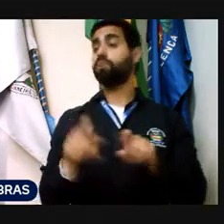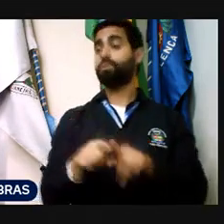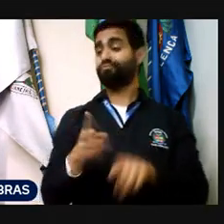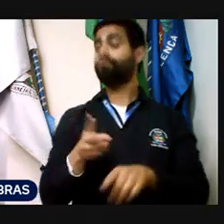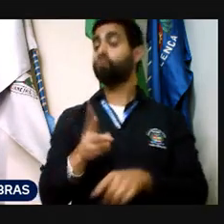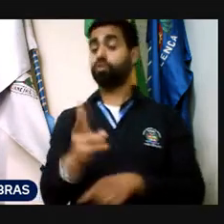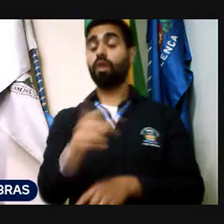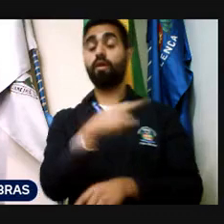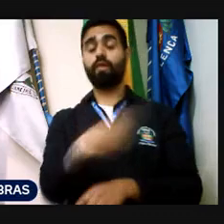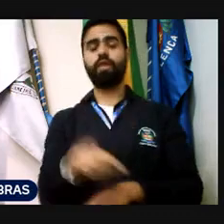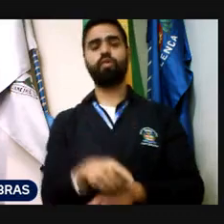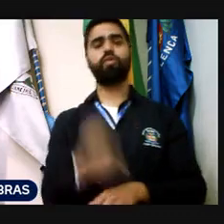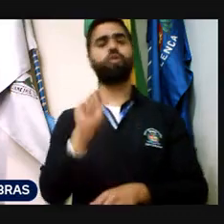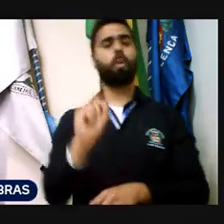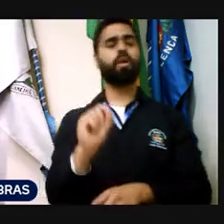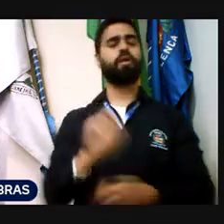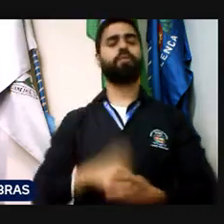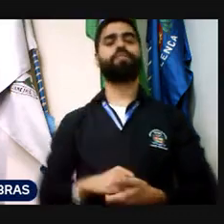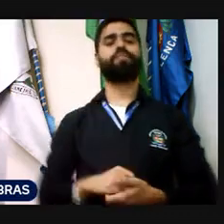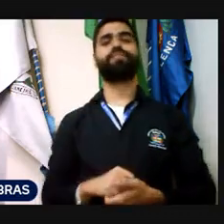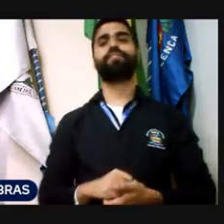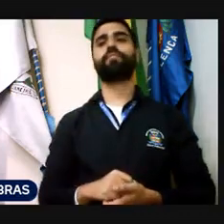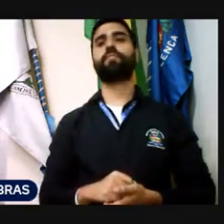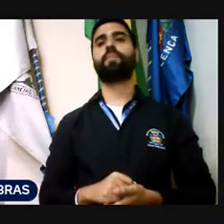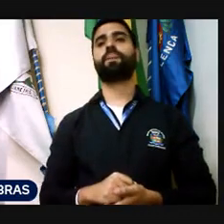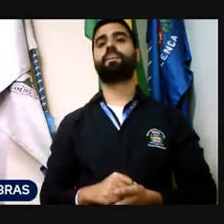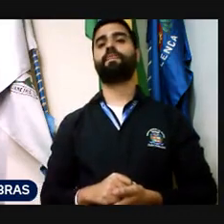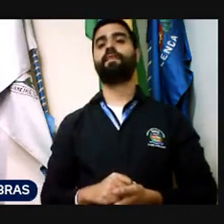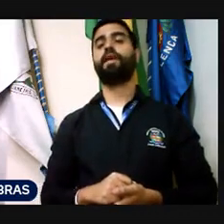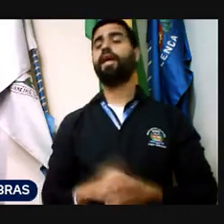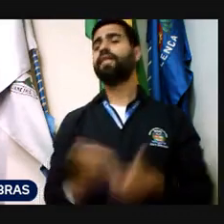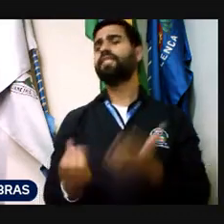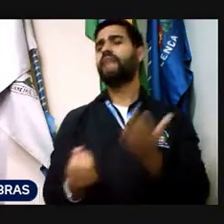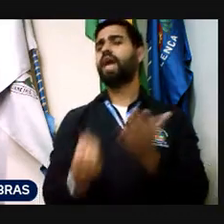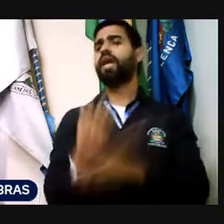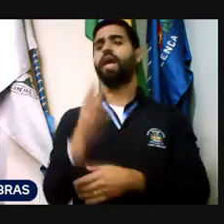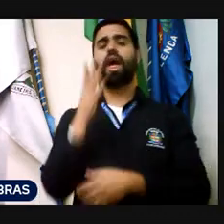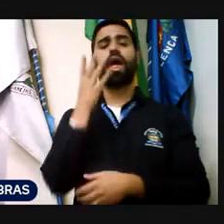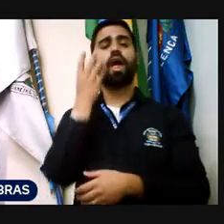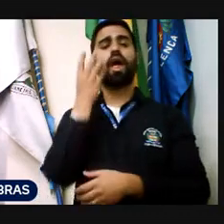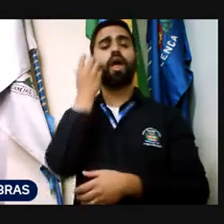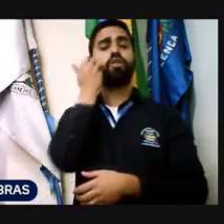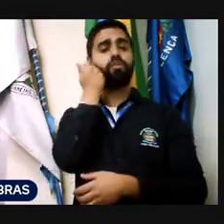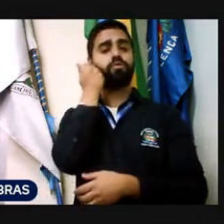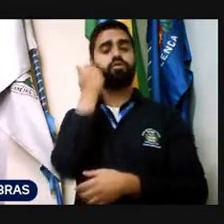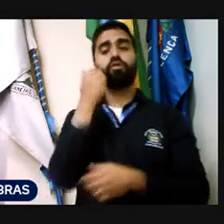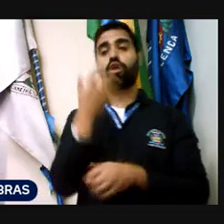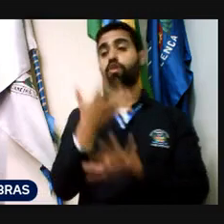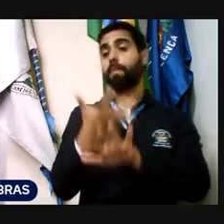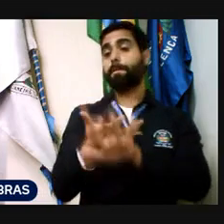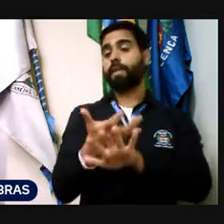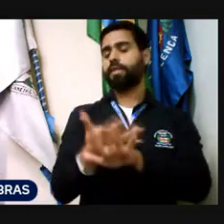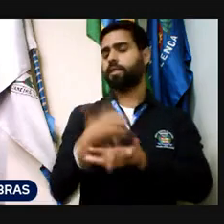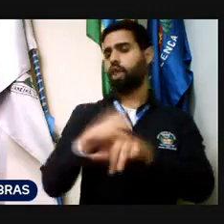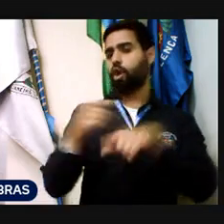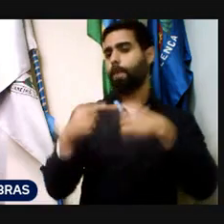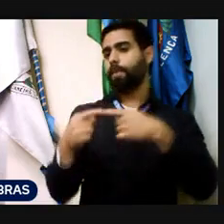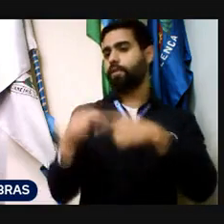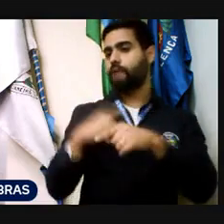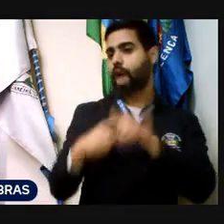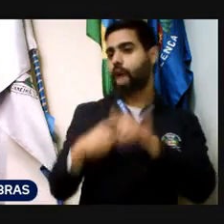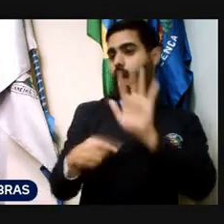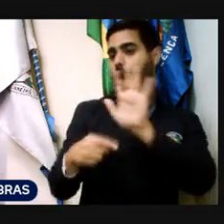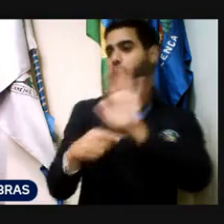presente. Cuida-se, como se vê, de norma que institui o programa Adote uma Praça, que tem por objetivo buscar apoio da